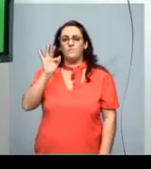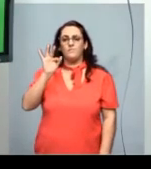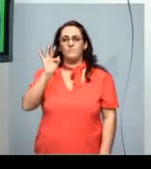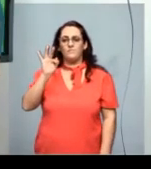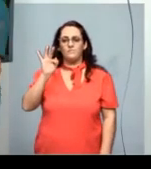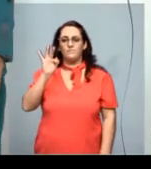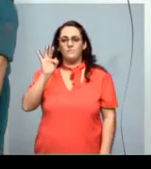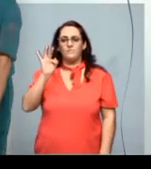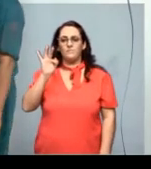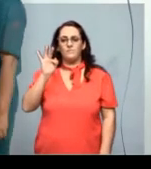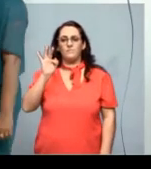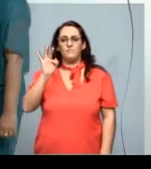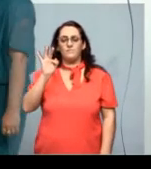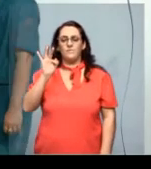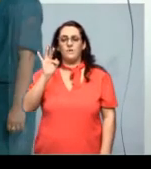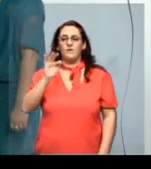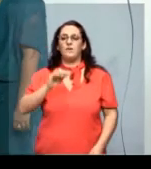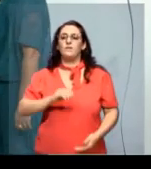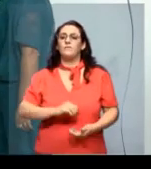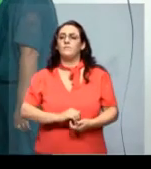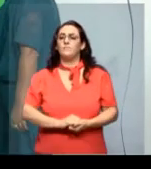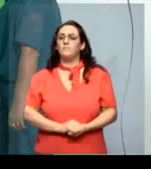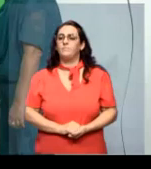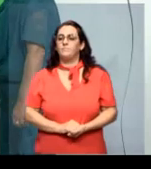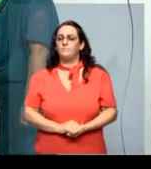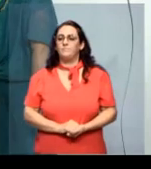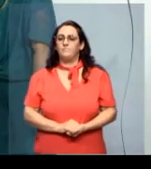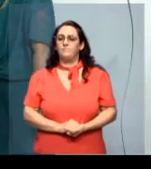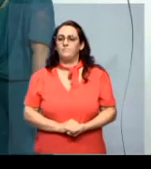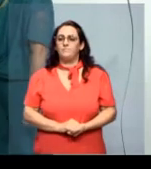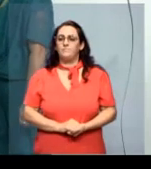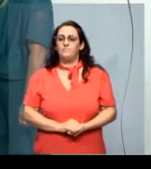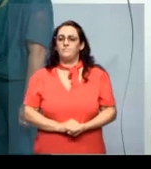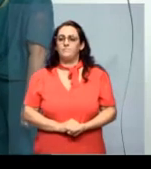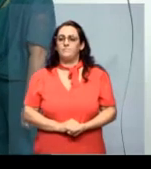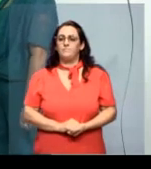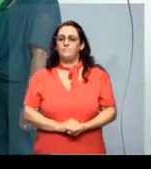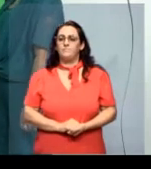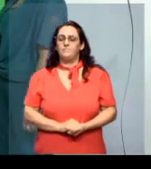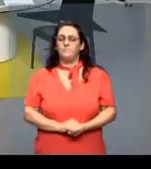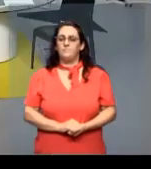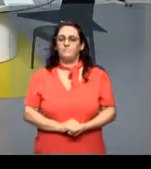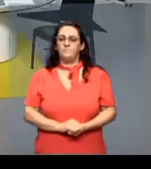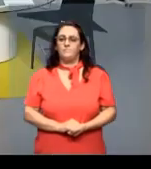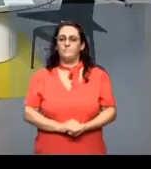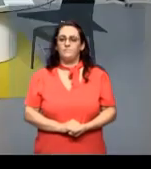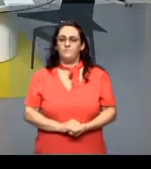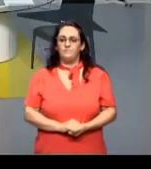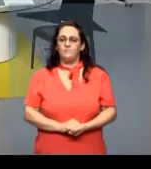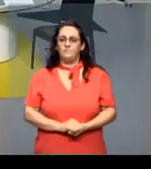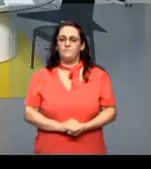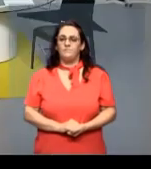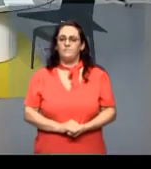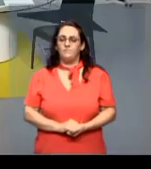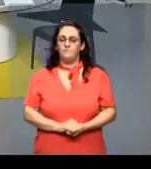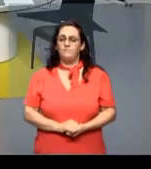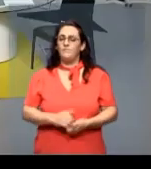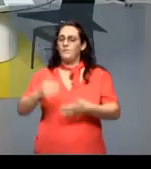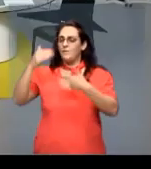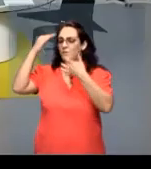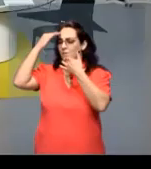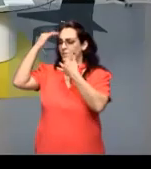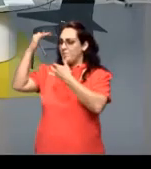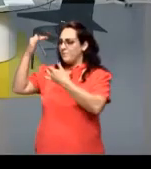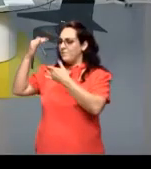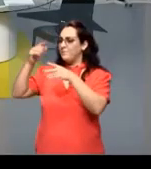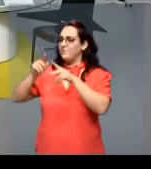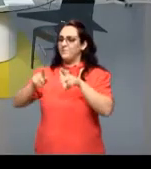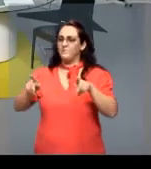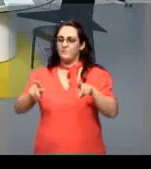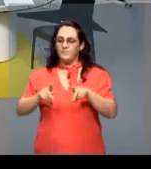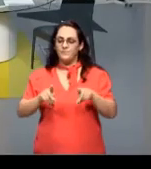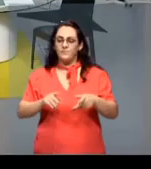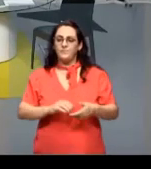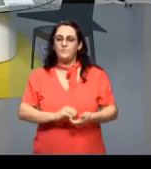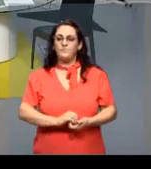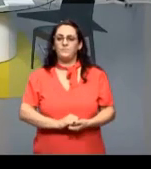fake. Tá errado. Ok. Muito obrigada, professora.